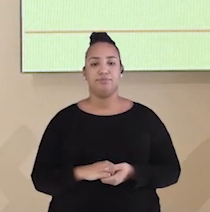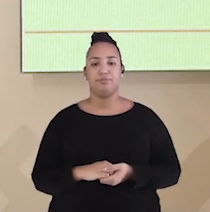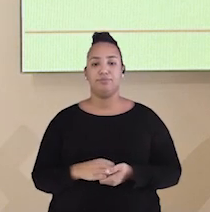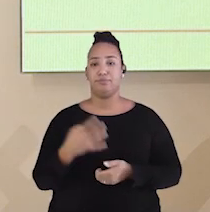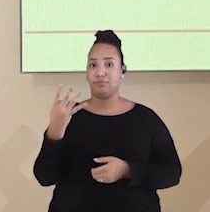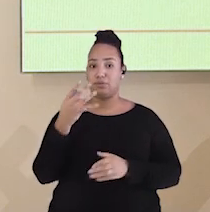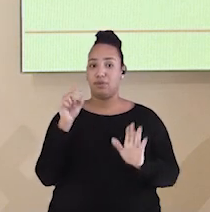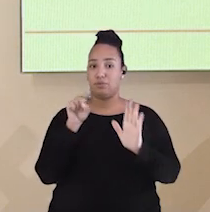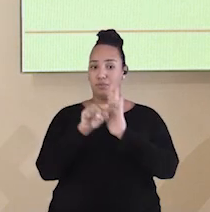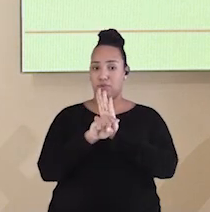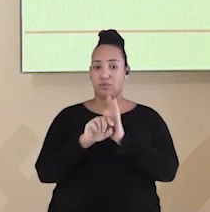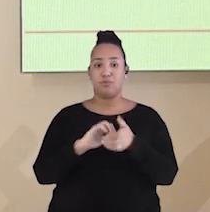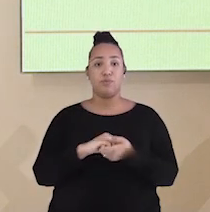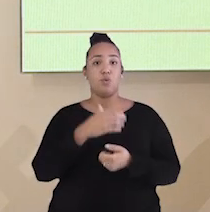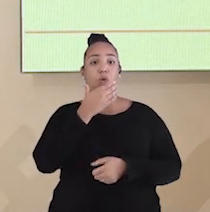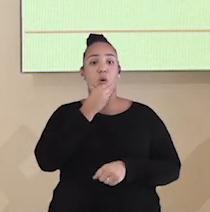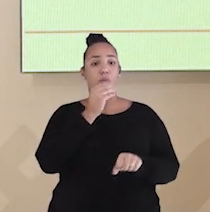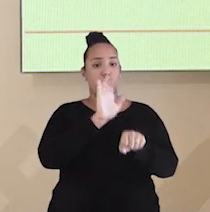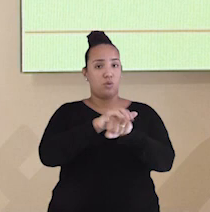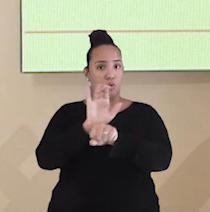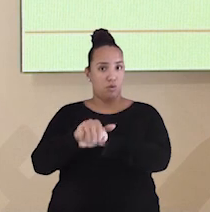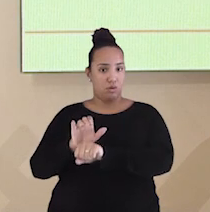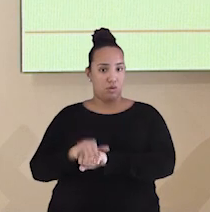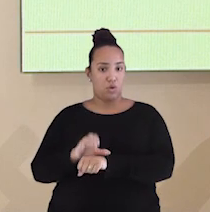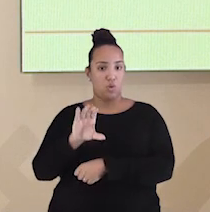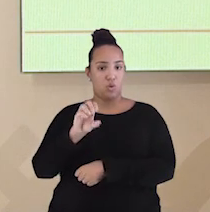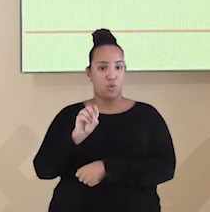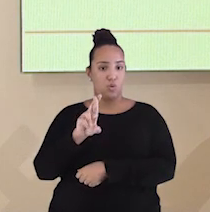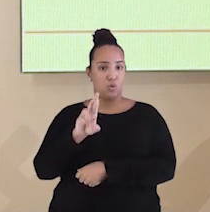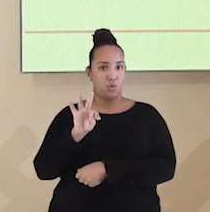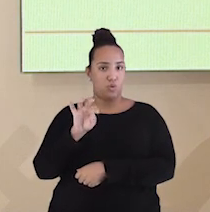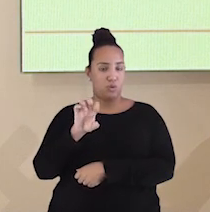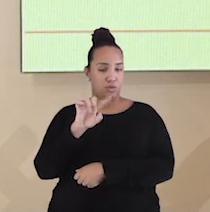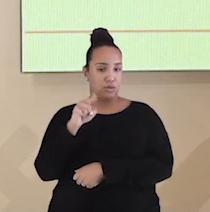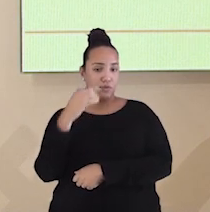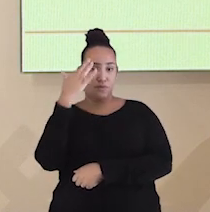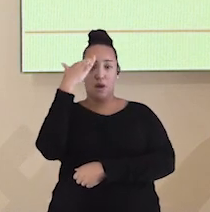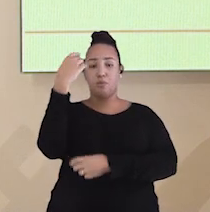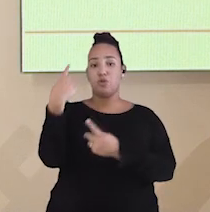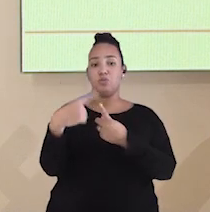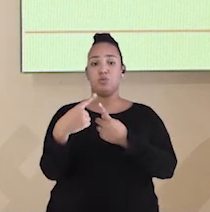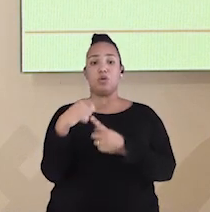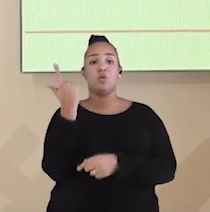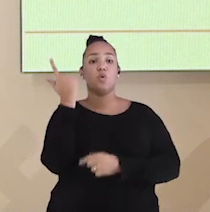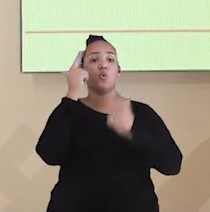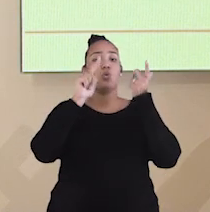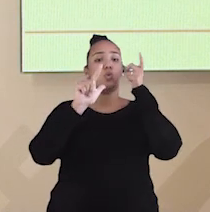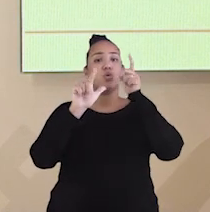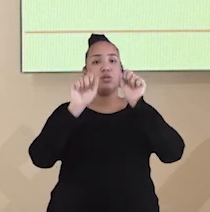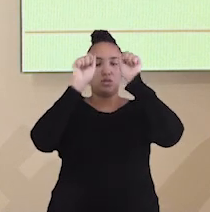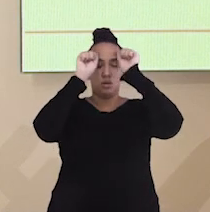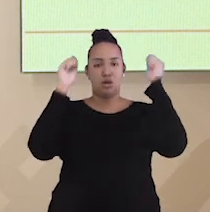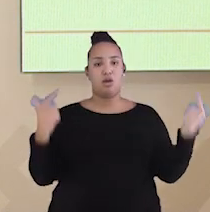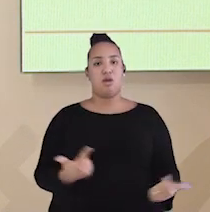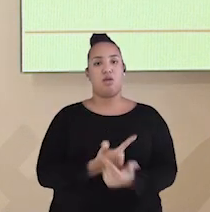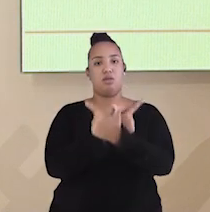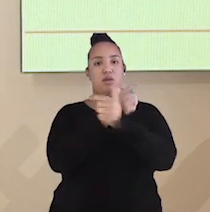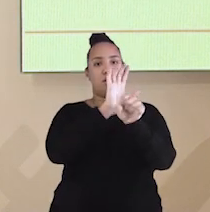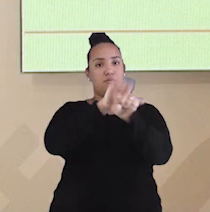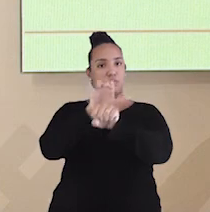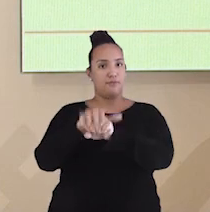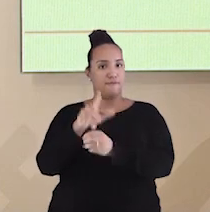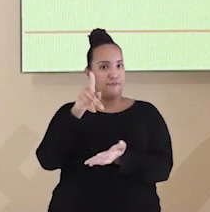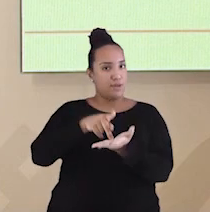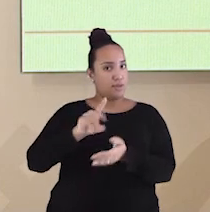Questão 4. O colonizador Hernán Cortés ficou conhecido por ter conquistado a grande civilização